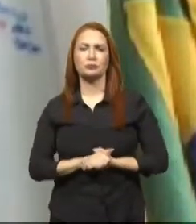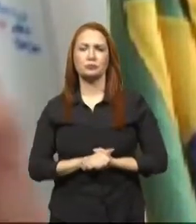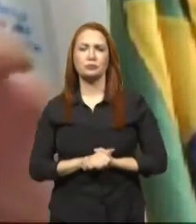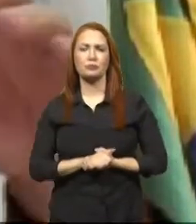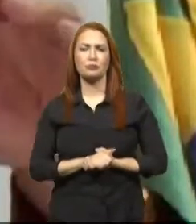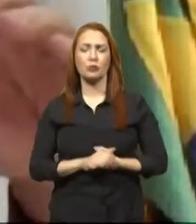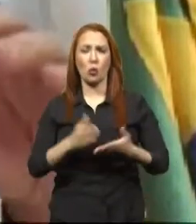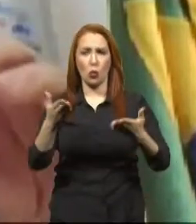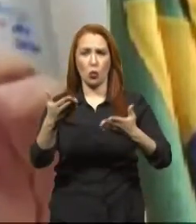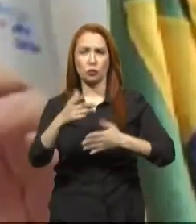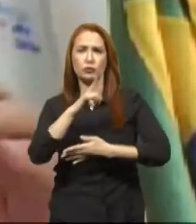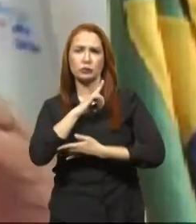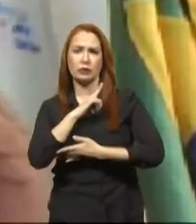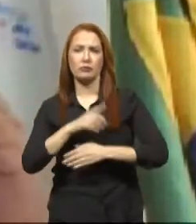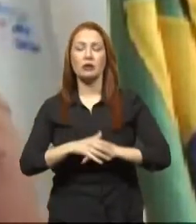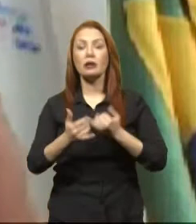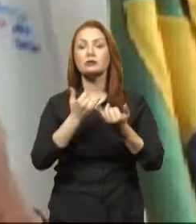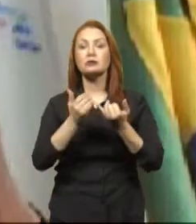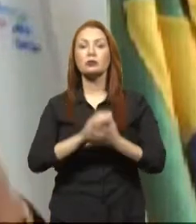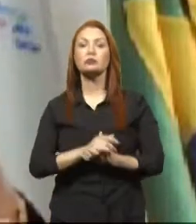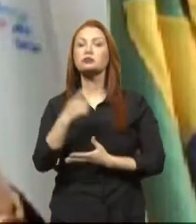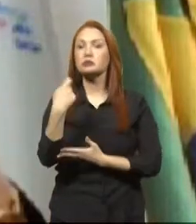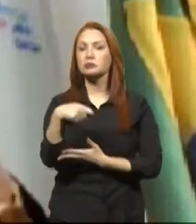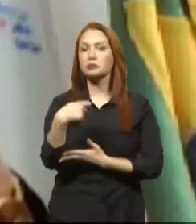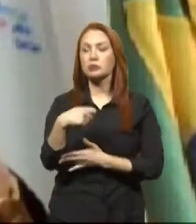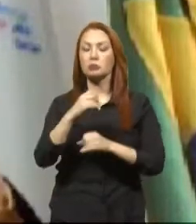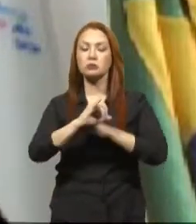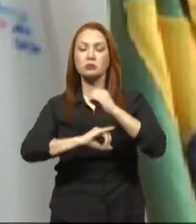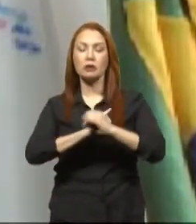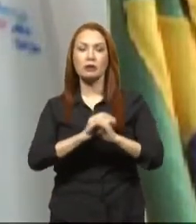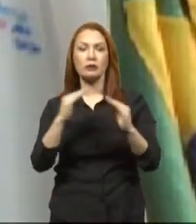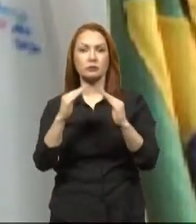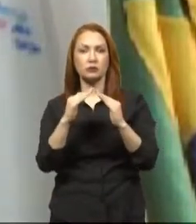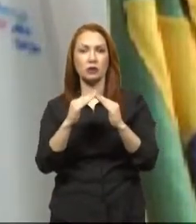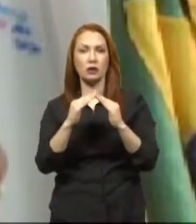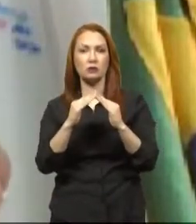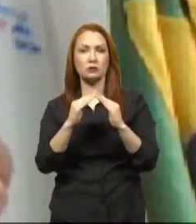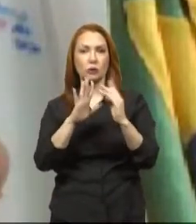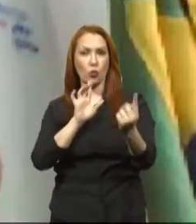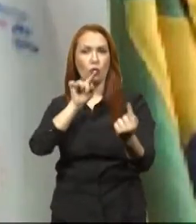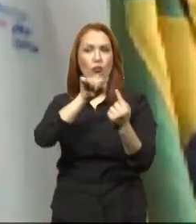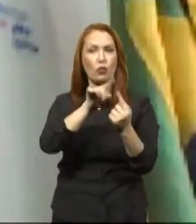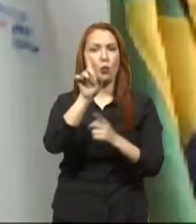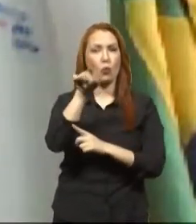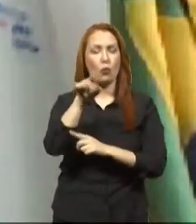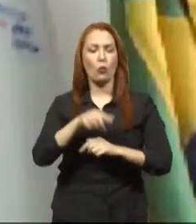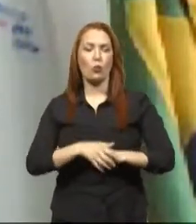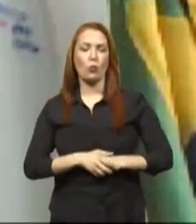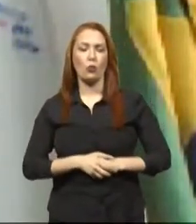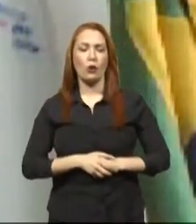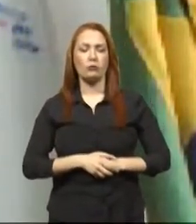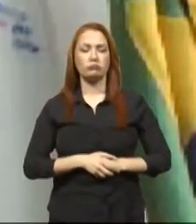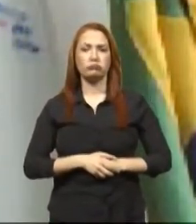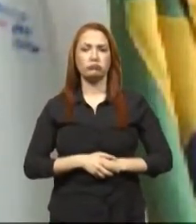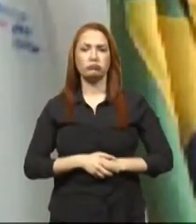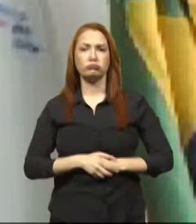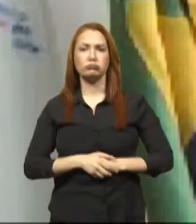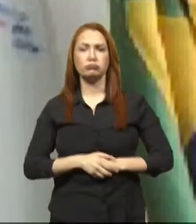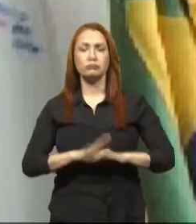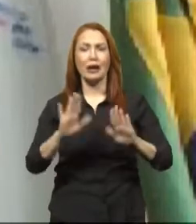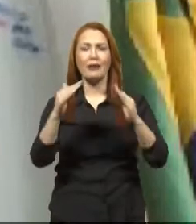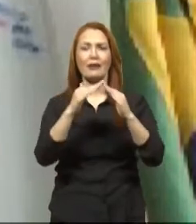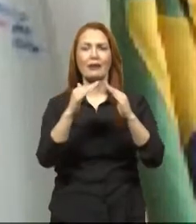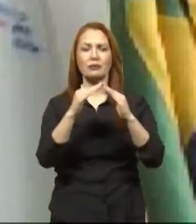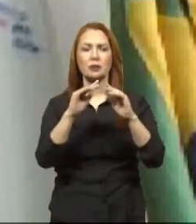gente teve, primeiro lá, precisamos de internet em casa. Então o foco era residência. E aí foi evoluindo onde não era mais